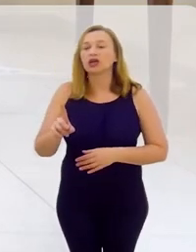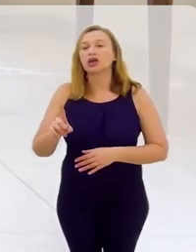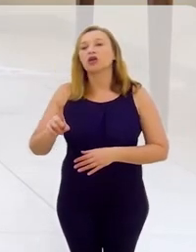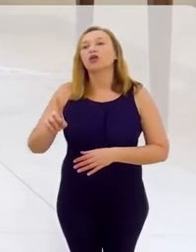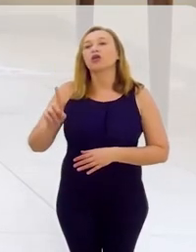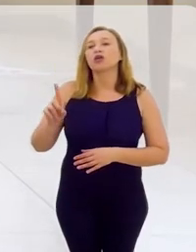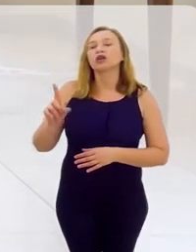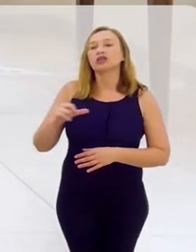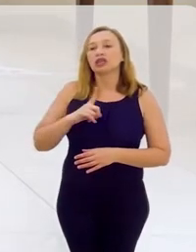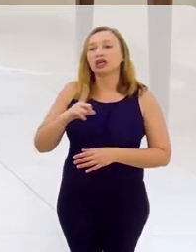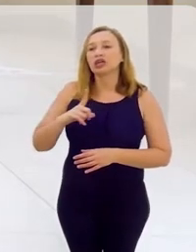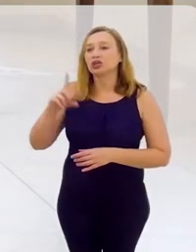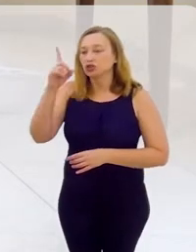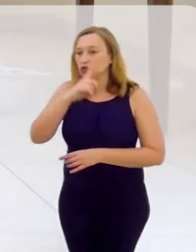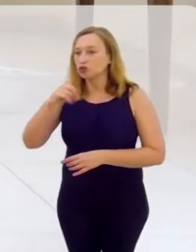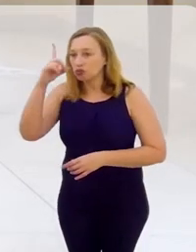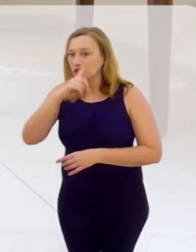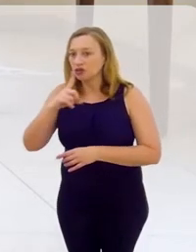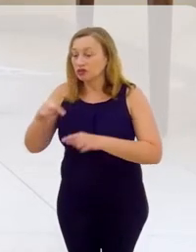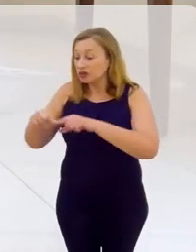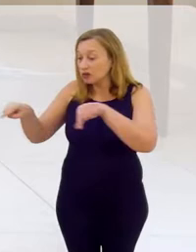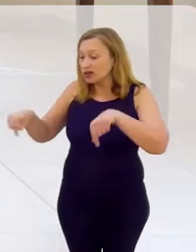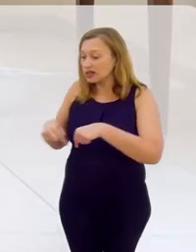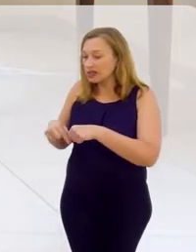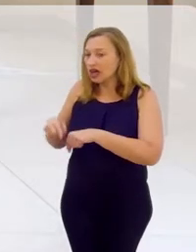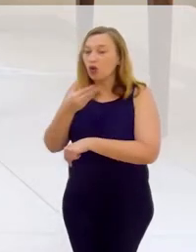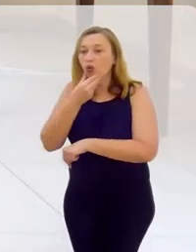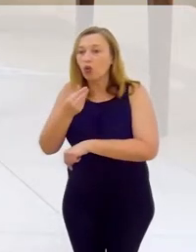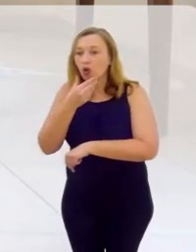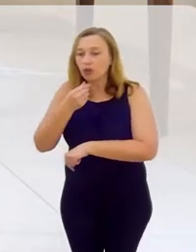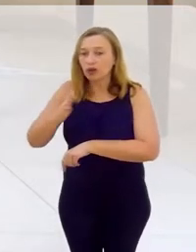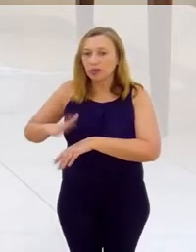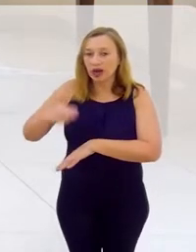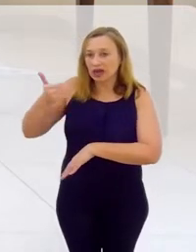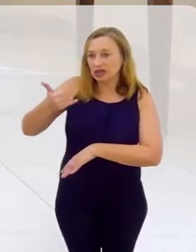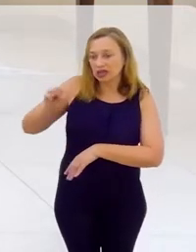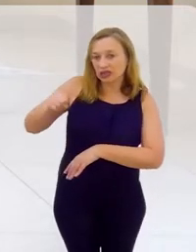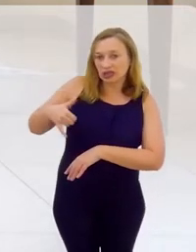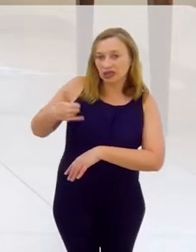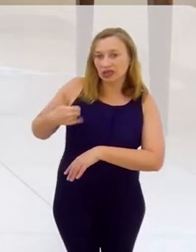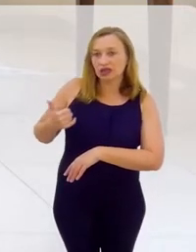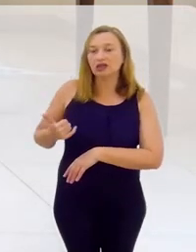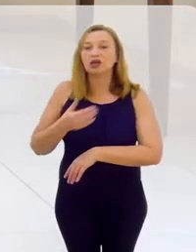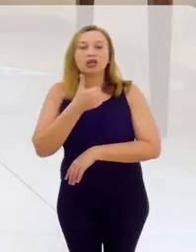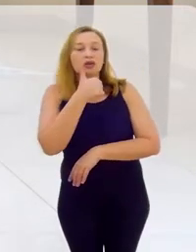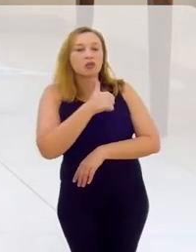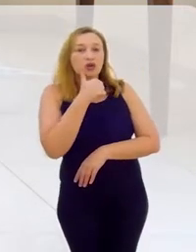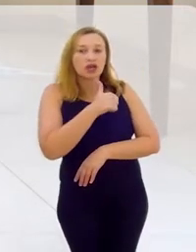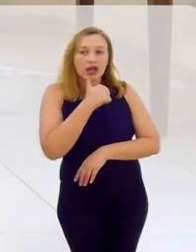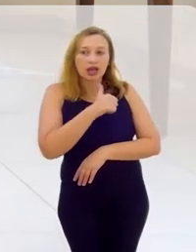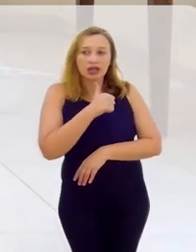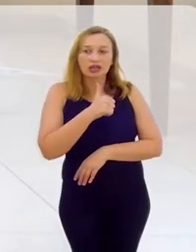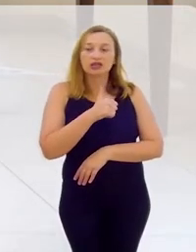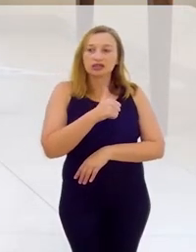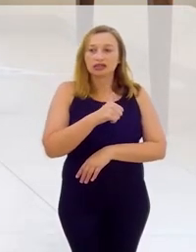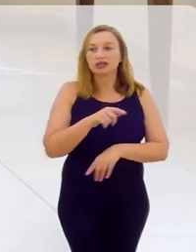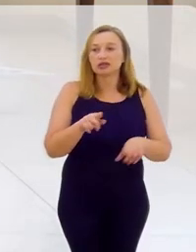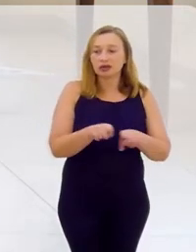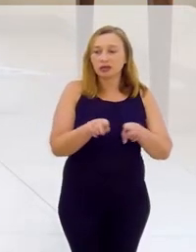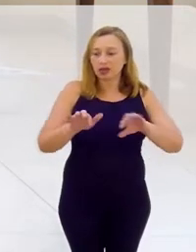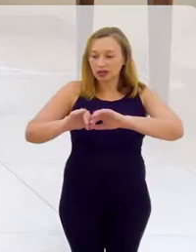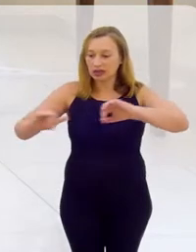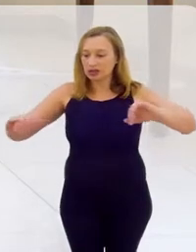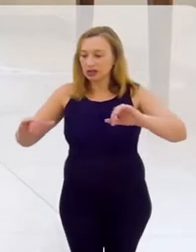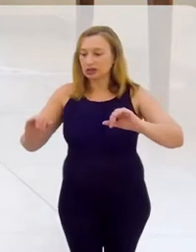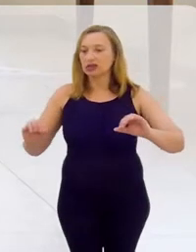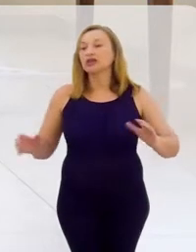outros domingos eles ficam em suas salas do quórum, os homens acima de 18 anos e as mulheres acima de 18 anos em suas